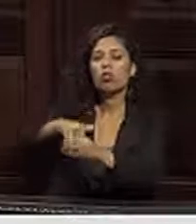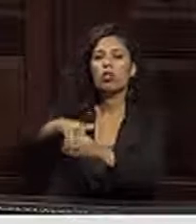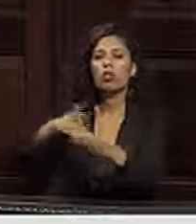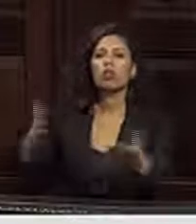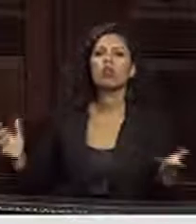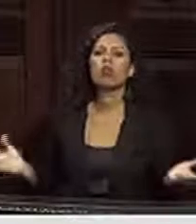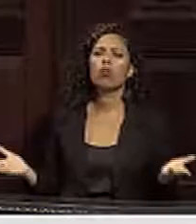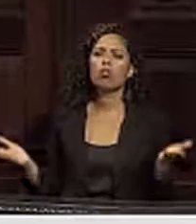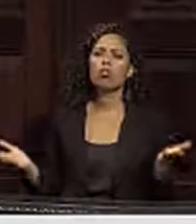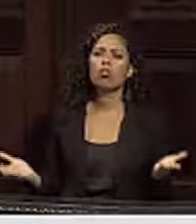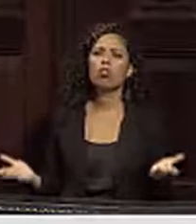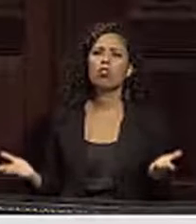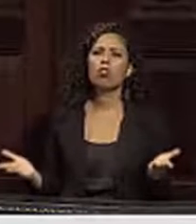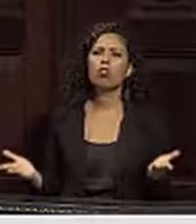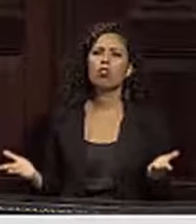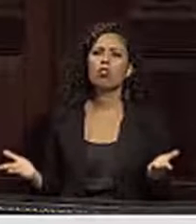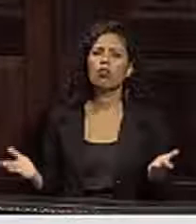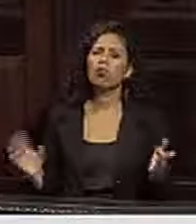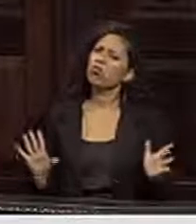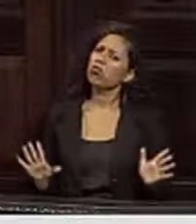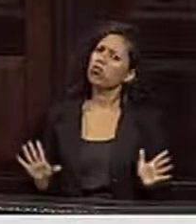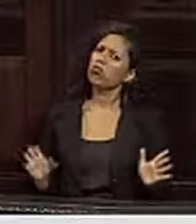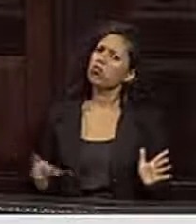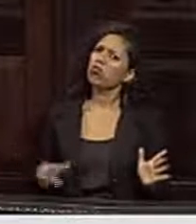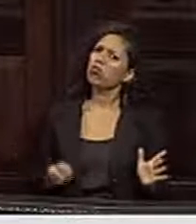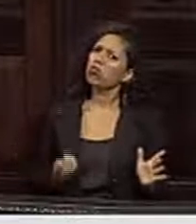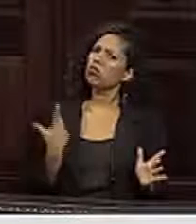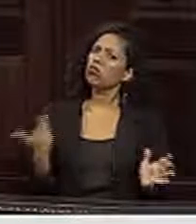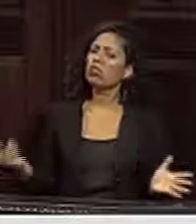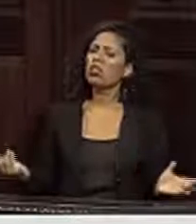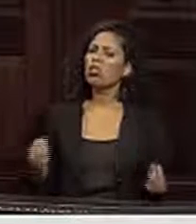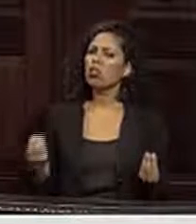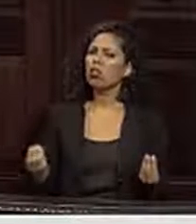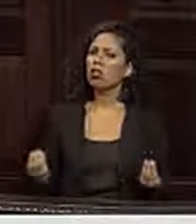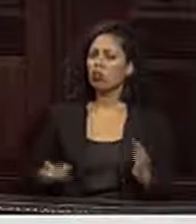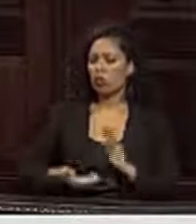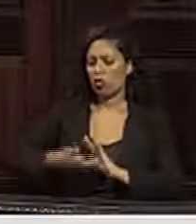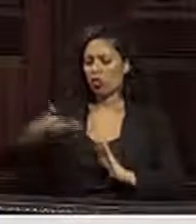manteve o vice-presidente. Já começou tudo errado.